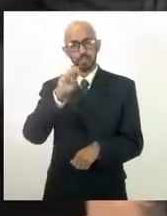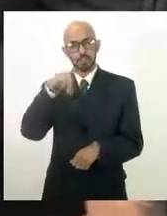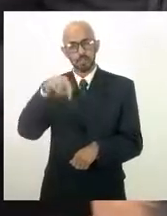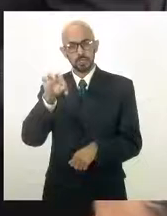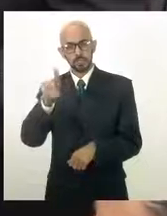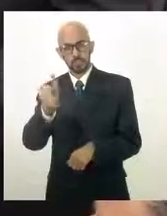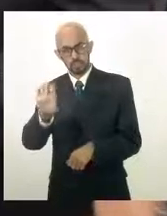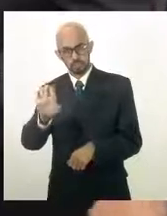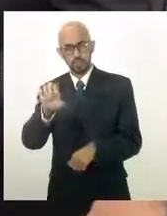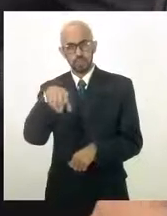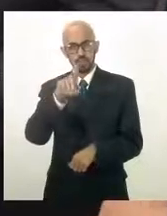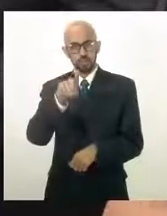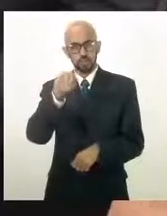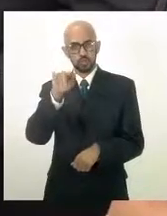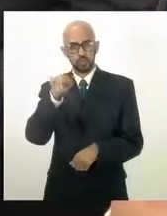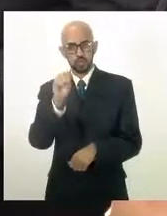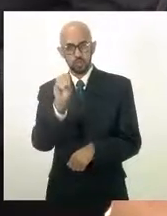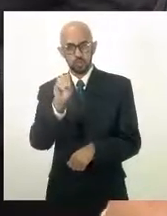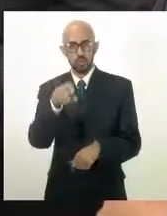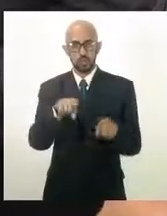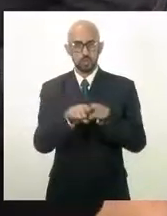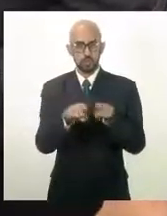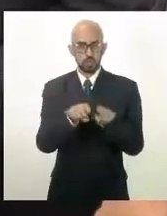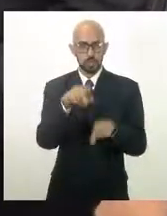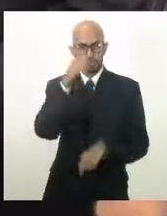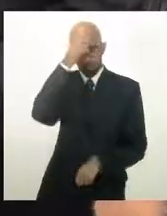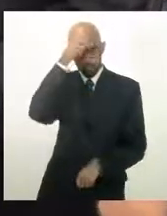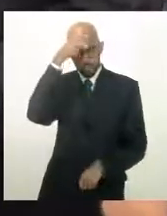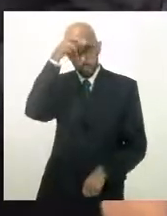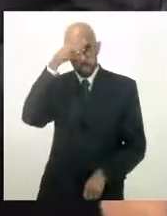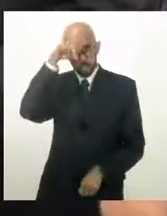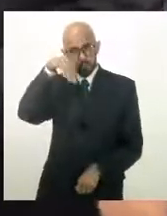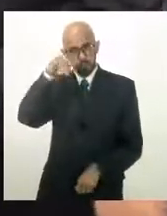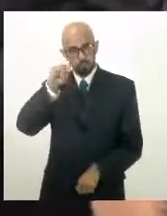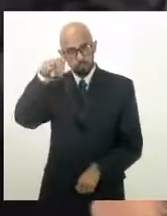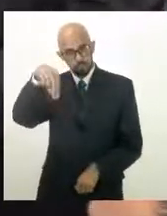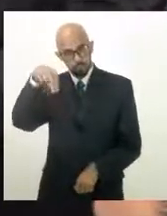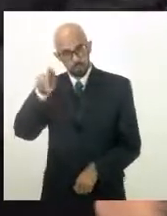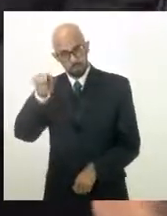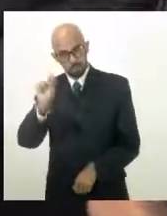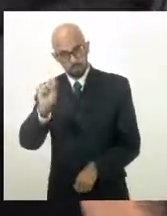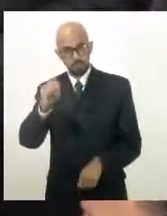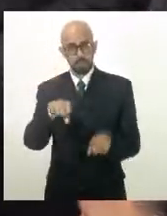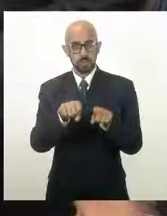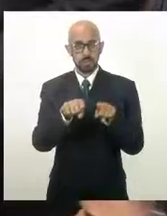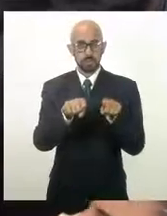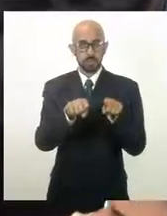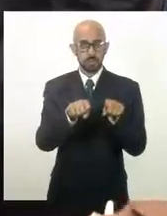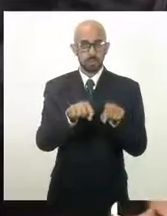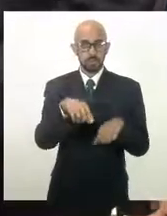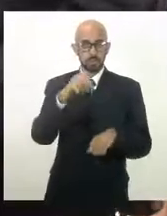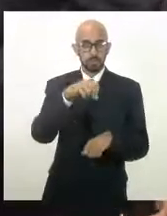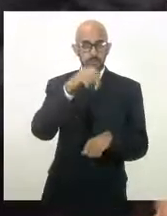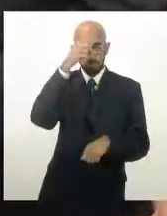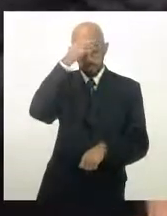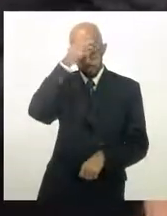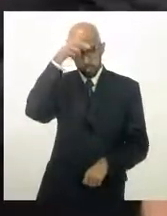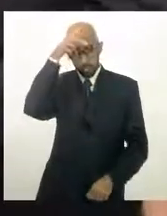prefeito da nossa querida Mendes também, Jorge Henrique, prefeito de Talva, Leonardo Orato,